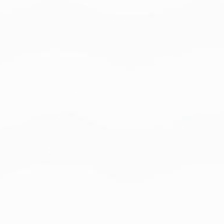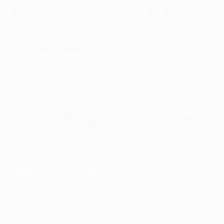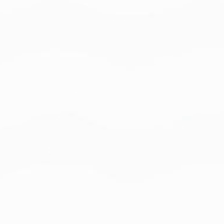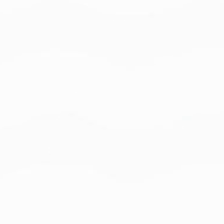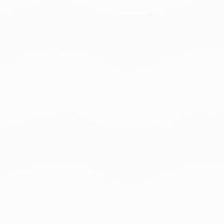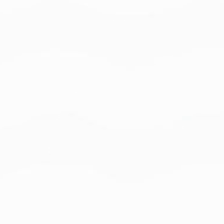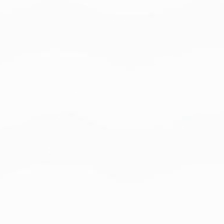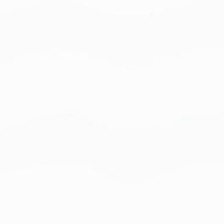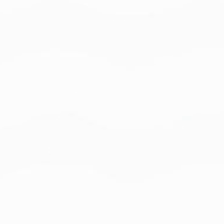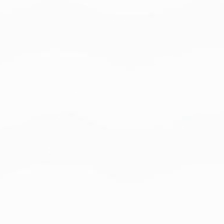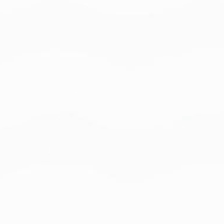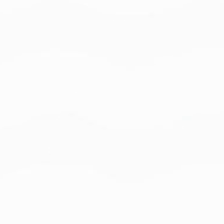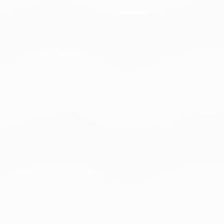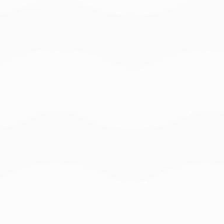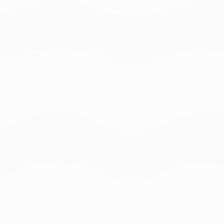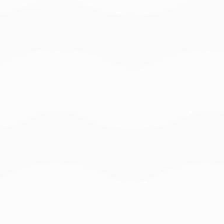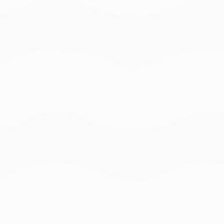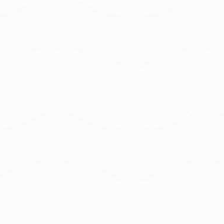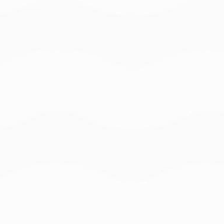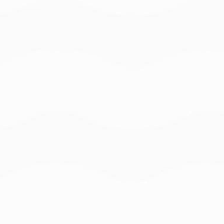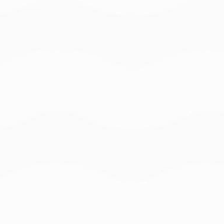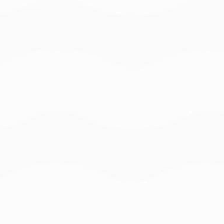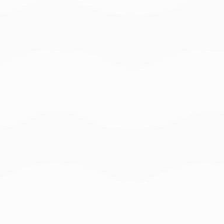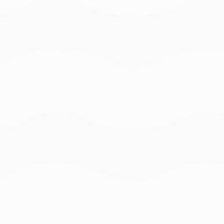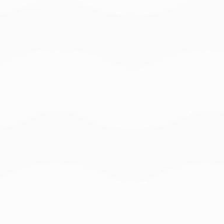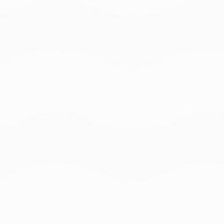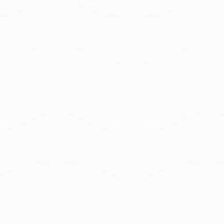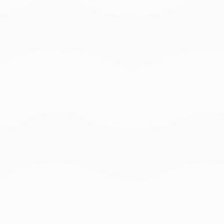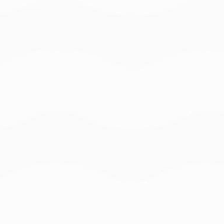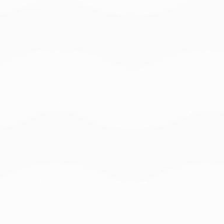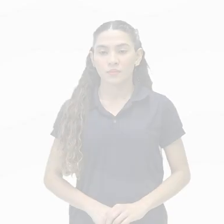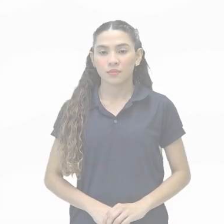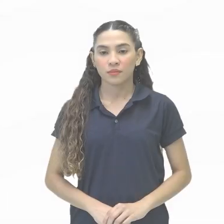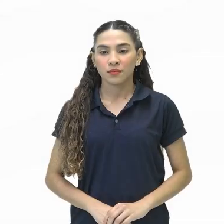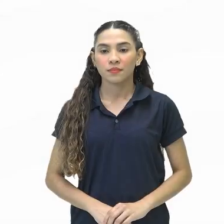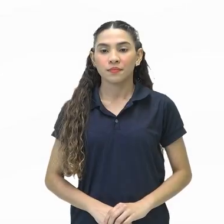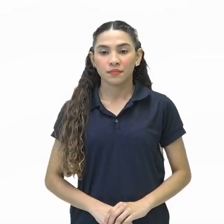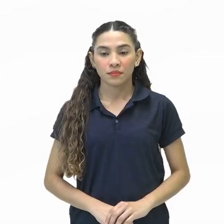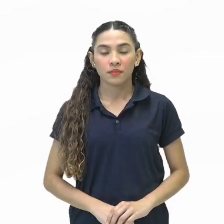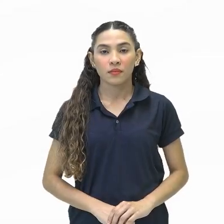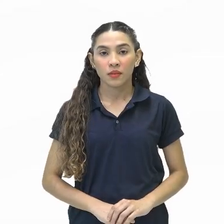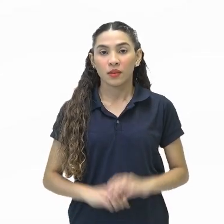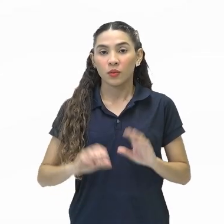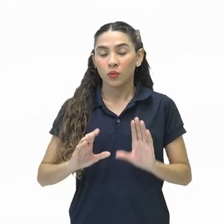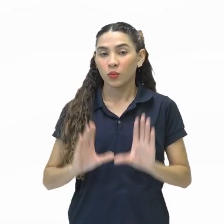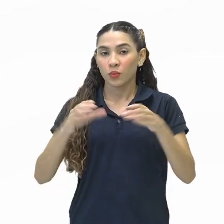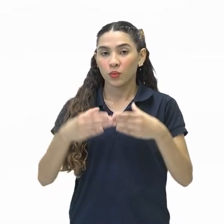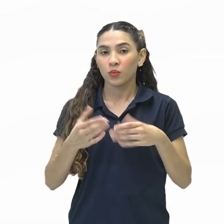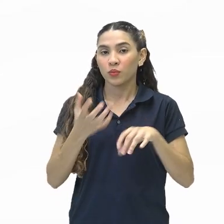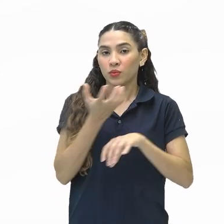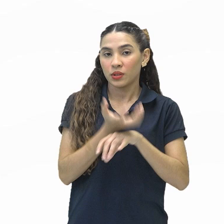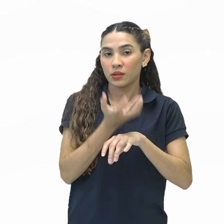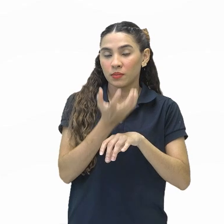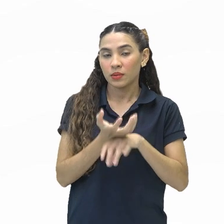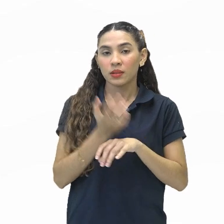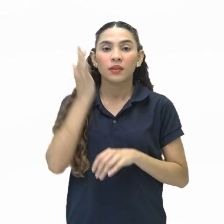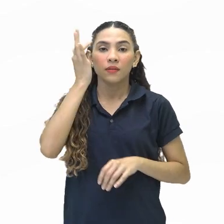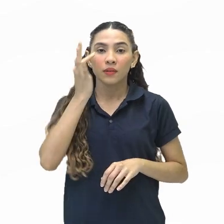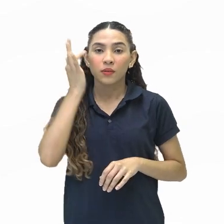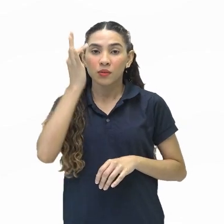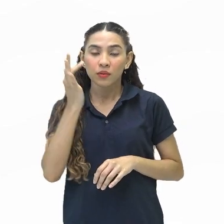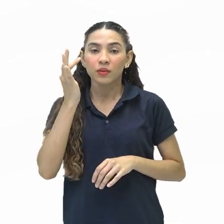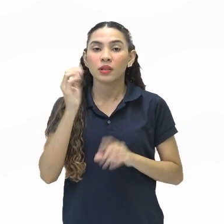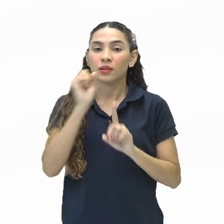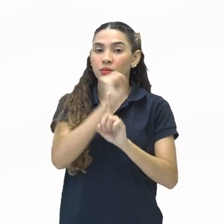então, estudam aí várias disciplinas, né, um conjunto de disciplinas, né,